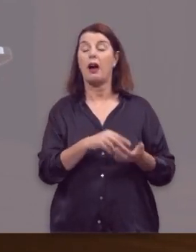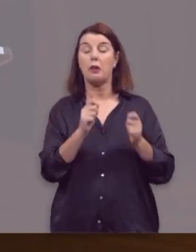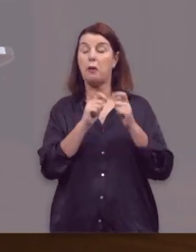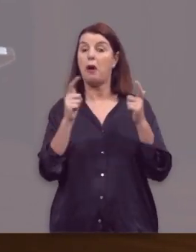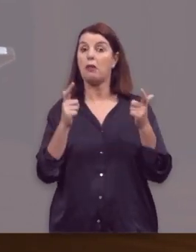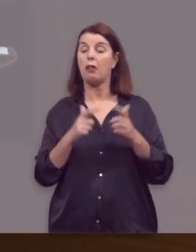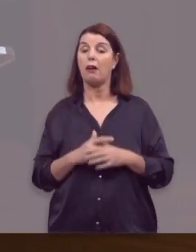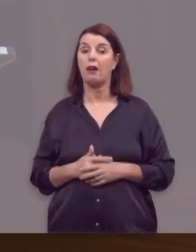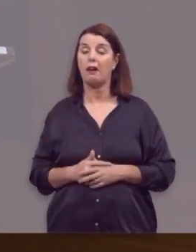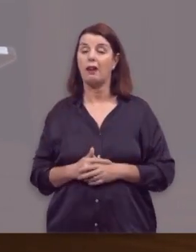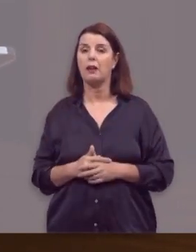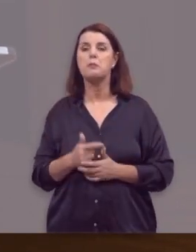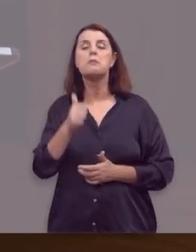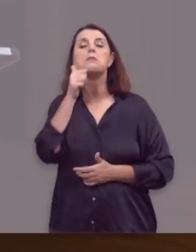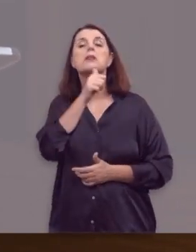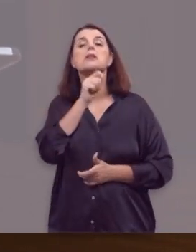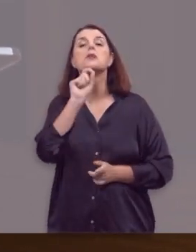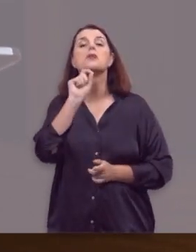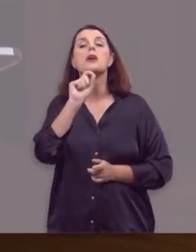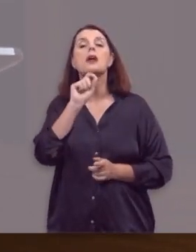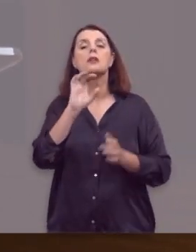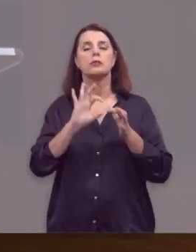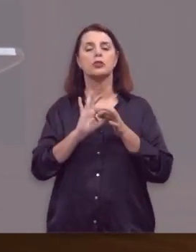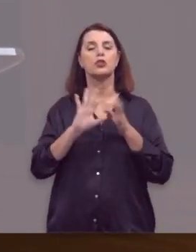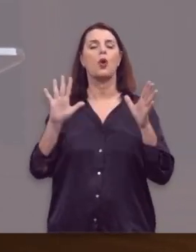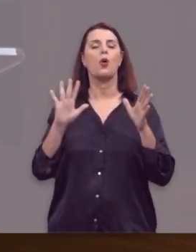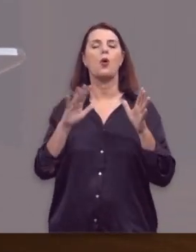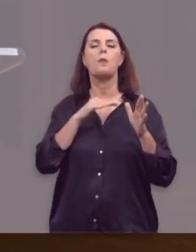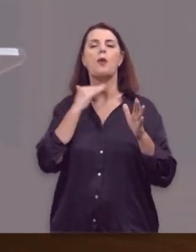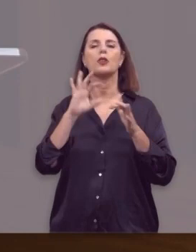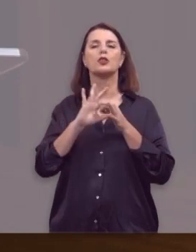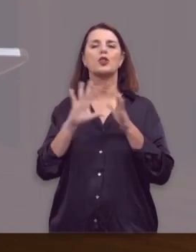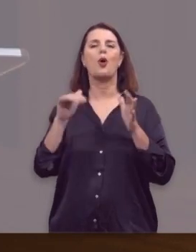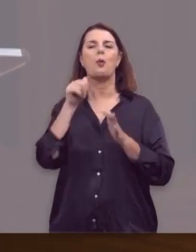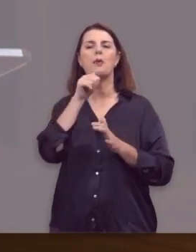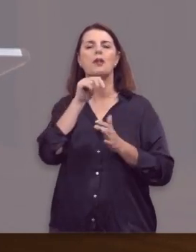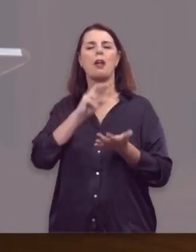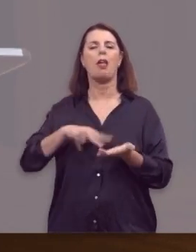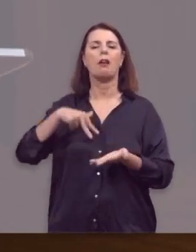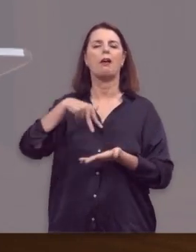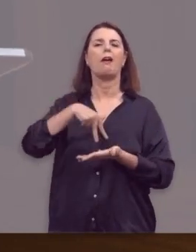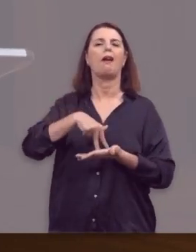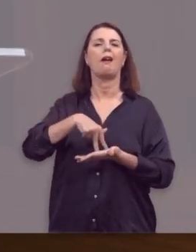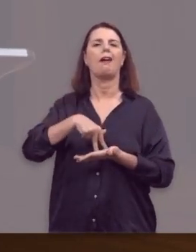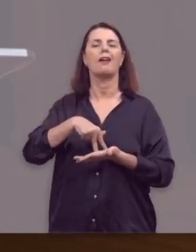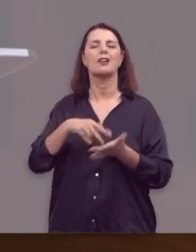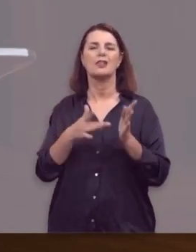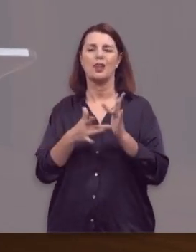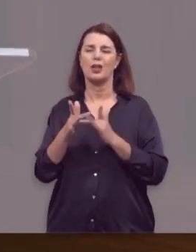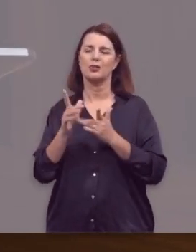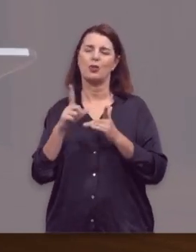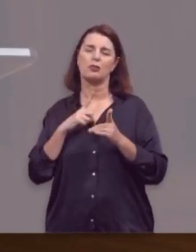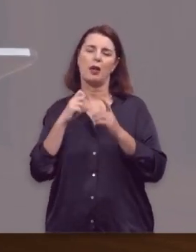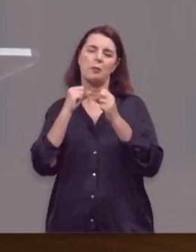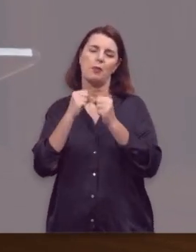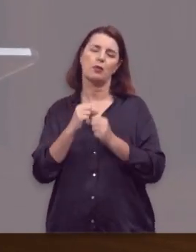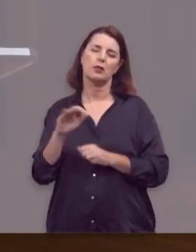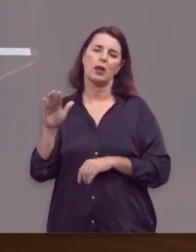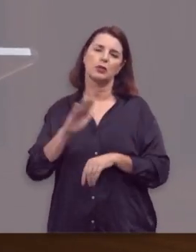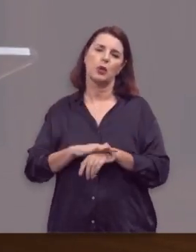acorda, levanta. E a morte soltou essas suas garras da menina e ela ressuscitou. Jesus tem poder sobre a